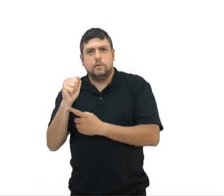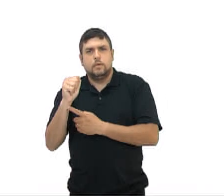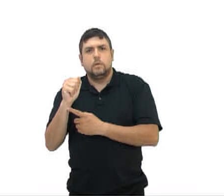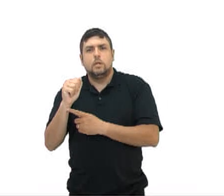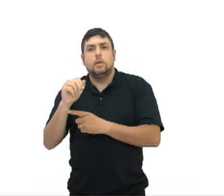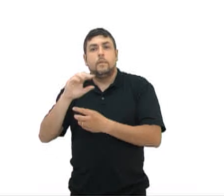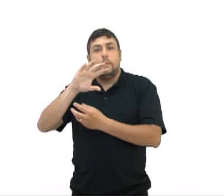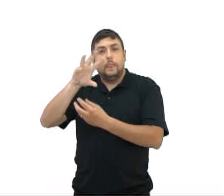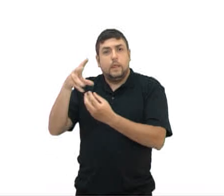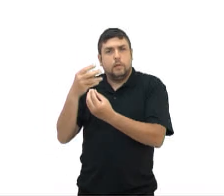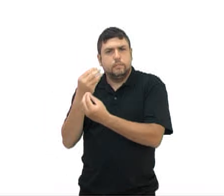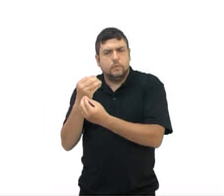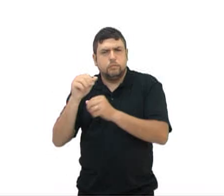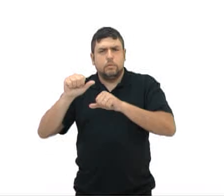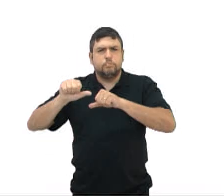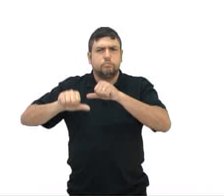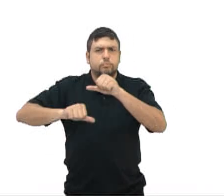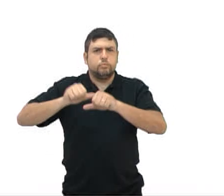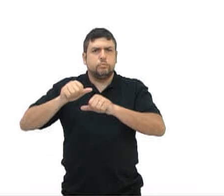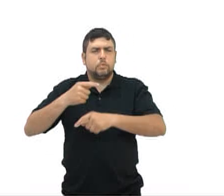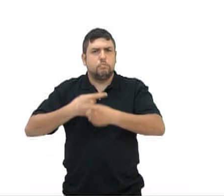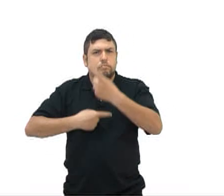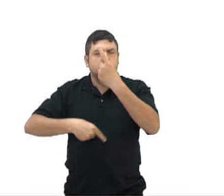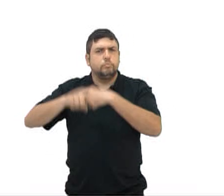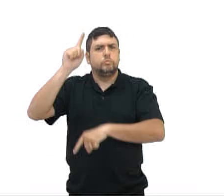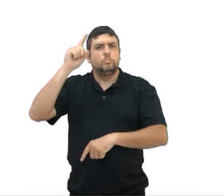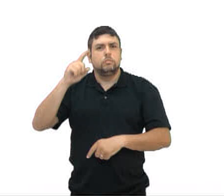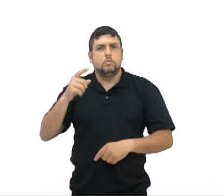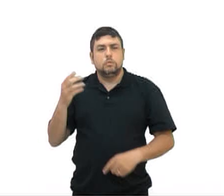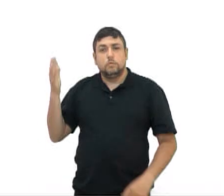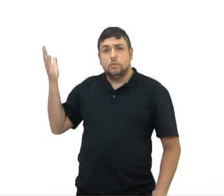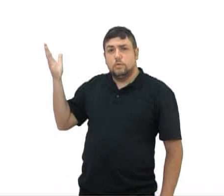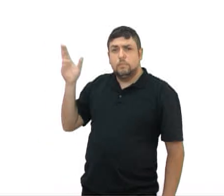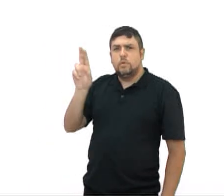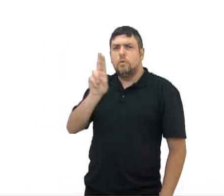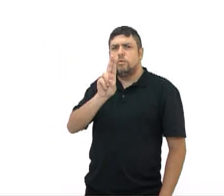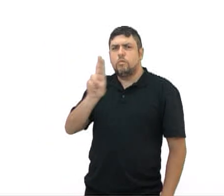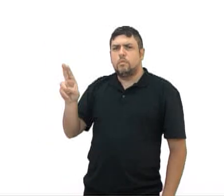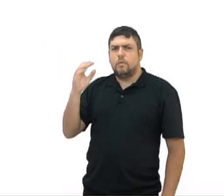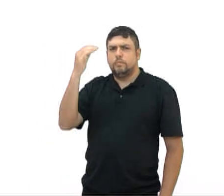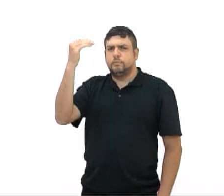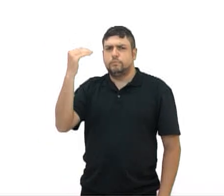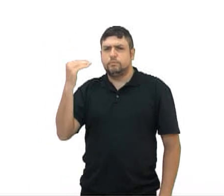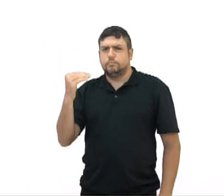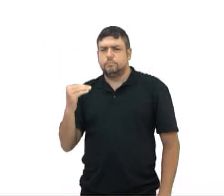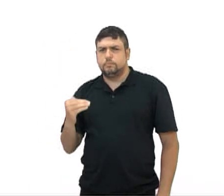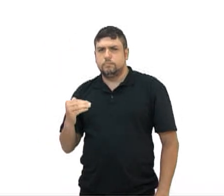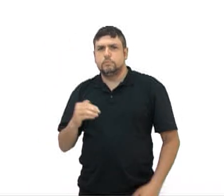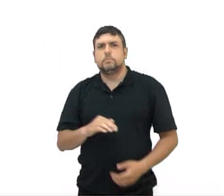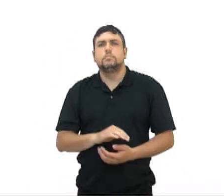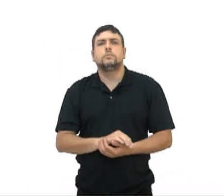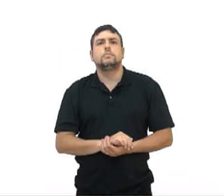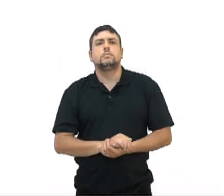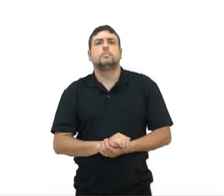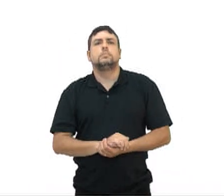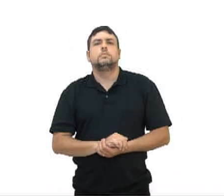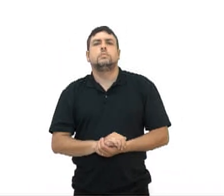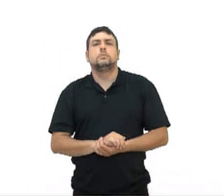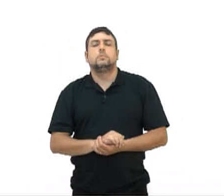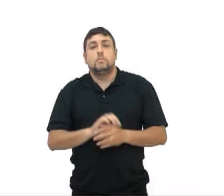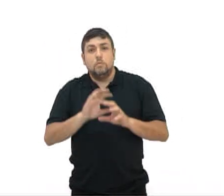Tem aqui alguns nomes lembrando como eles ficaram conhecidos. Só para vocês entenderem. Esses artistas se reuniam e